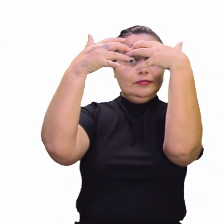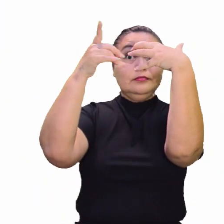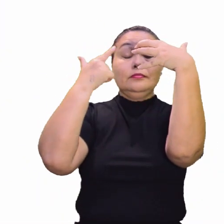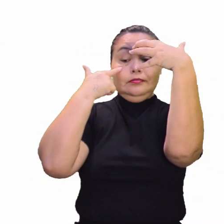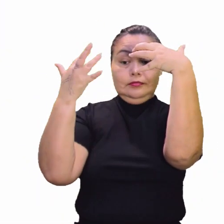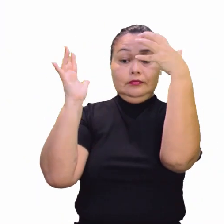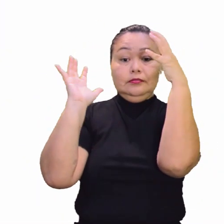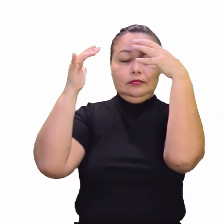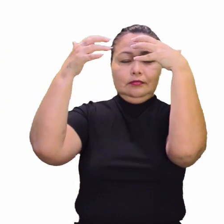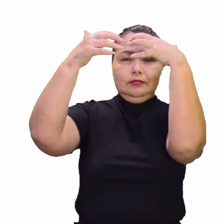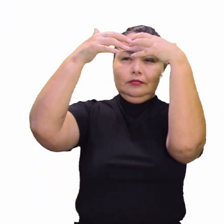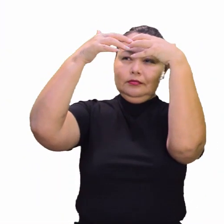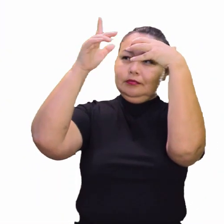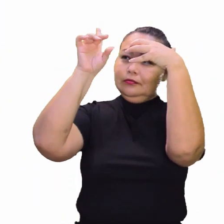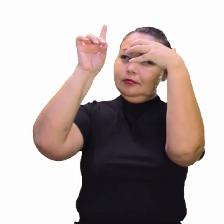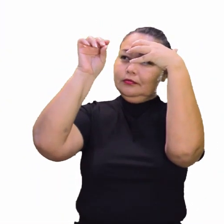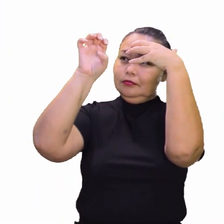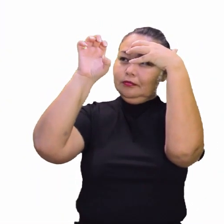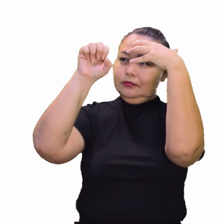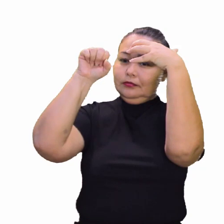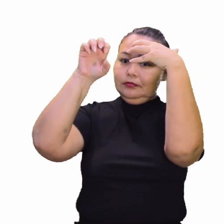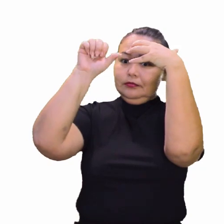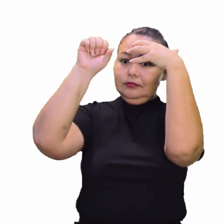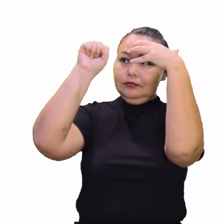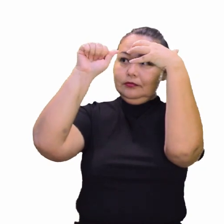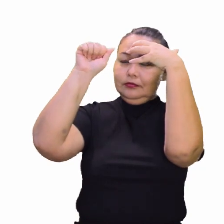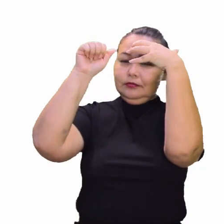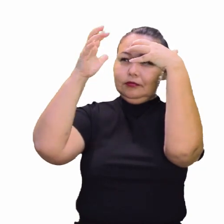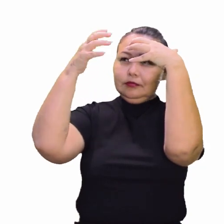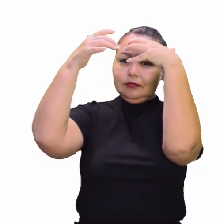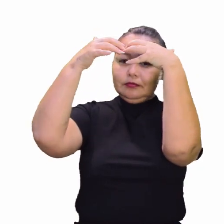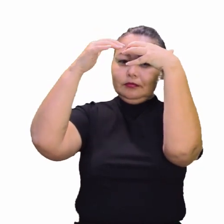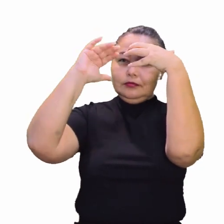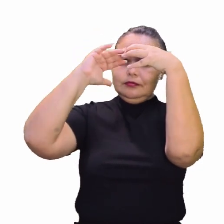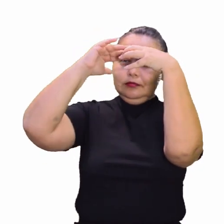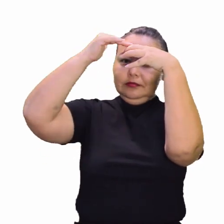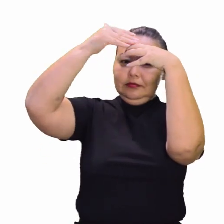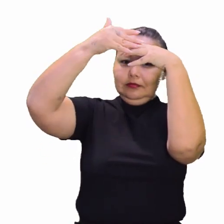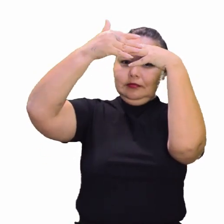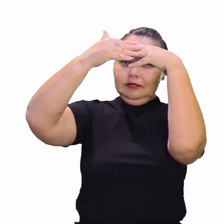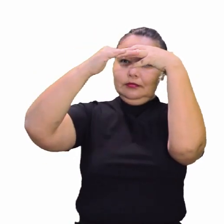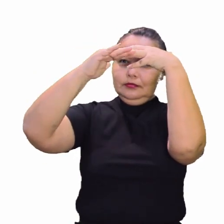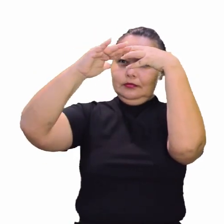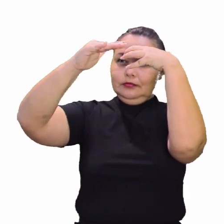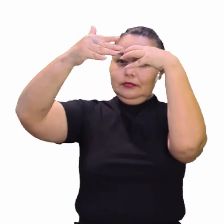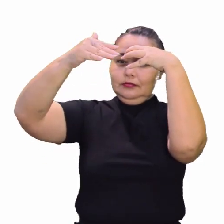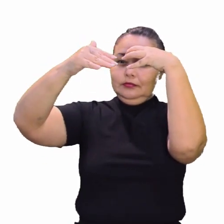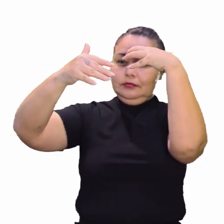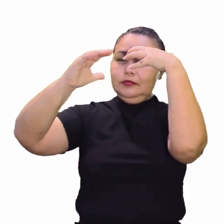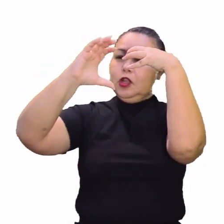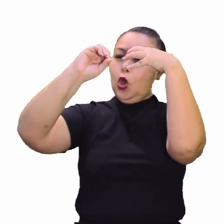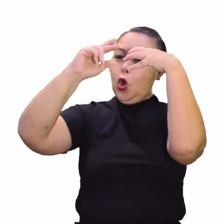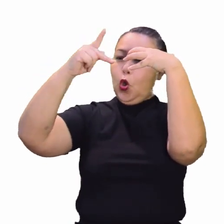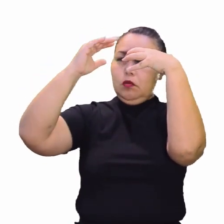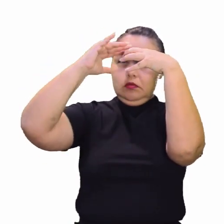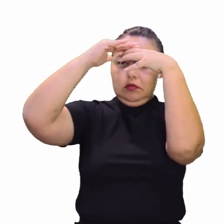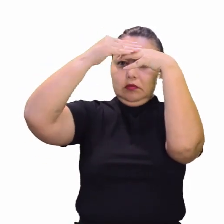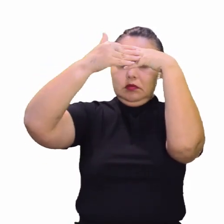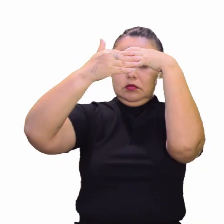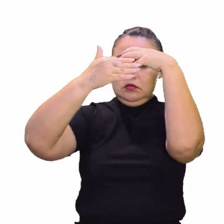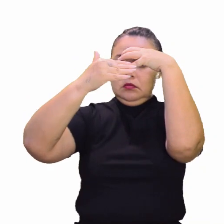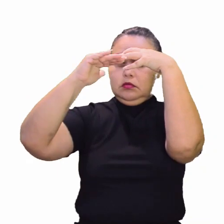Agora sim, ó, nós temos densidade de floresta. Isso. Esse dossel, ou copa das